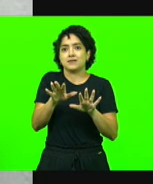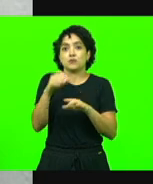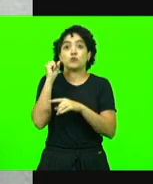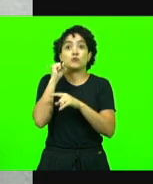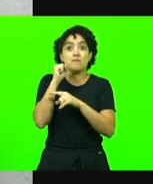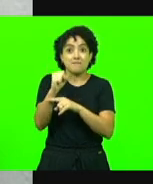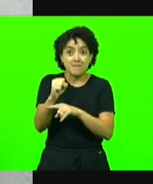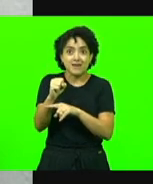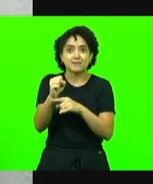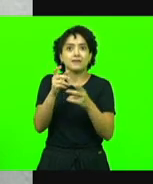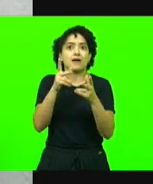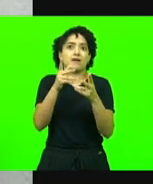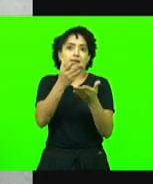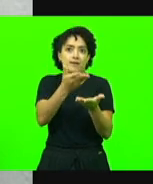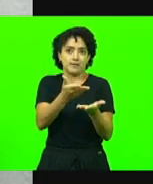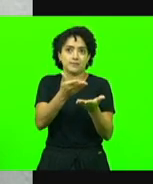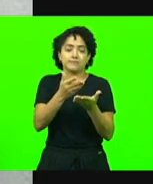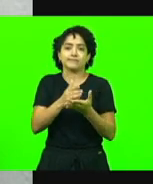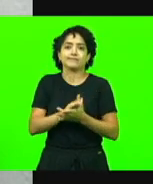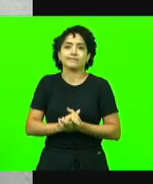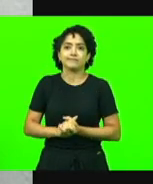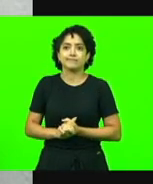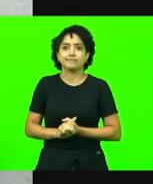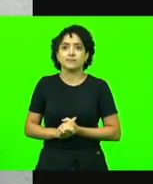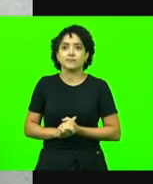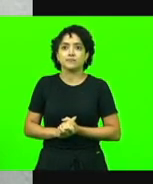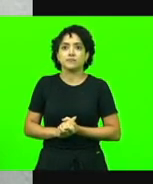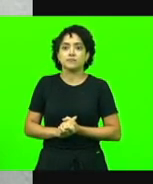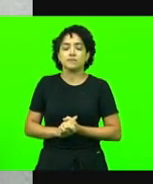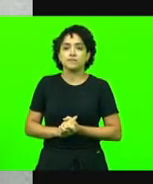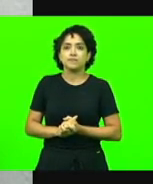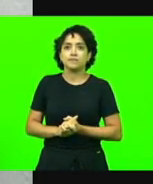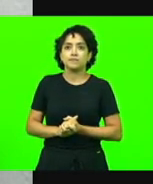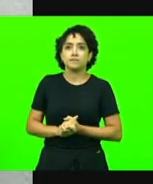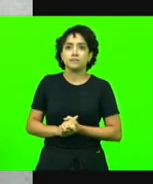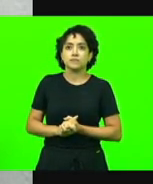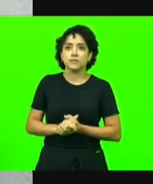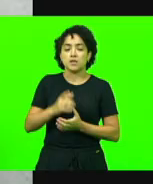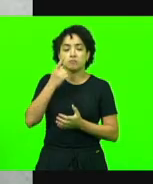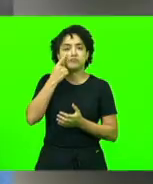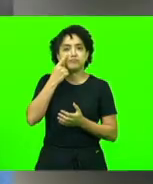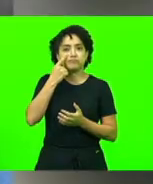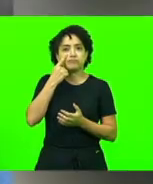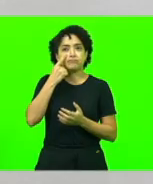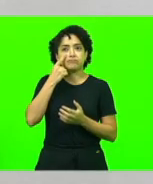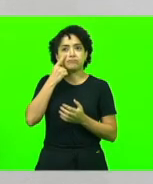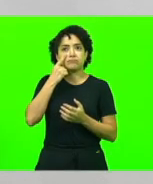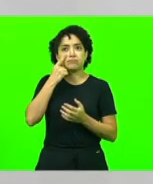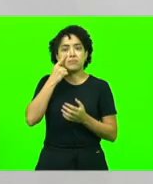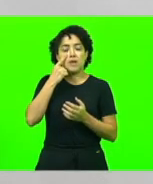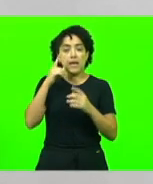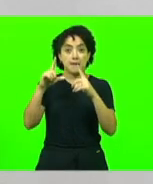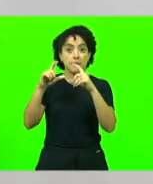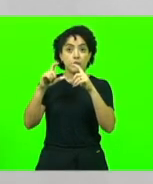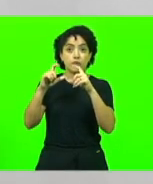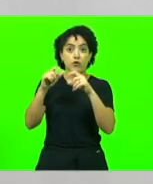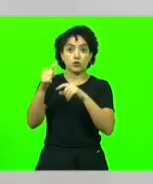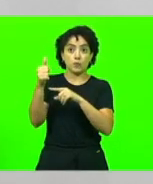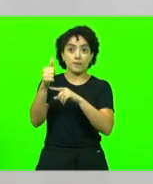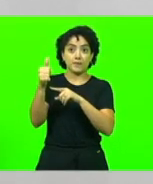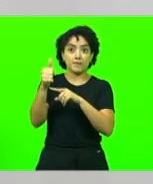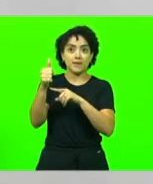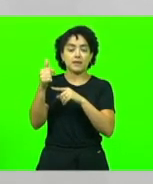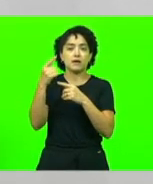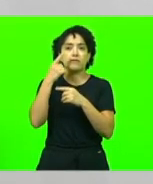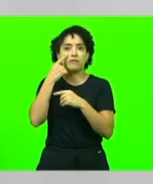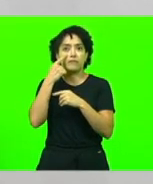tamanho. Tem mais uma foto aí, não? Acho que são essas, né? Coloca aquela primeira lá. Olha essa lei, olha